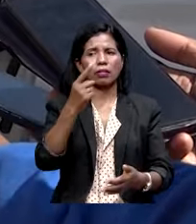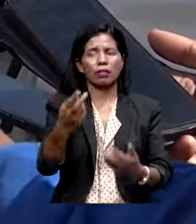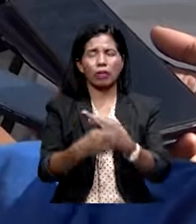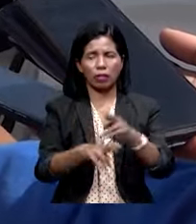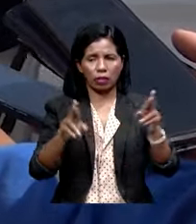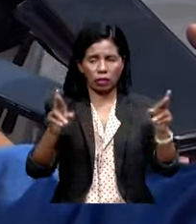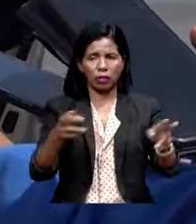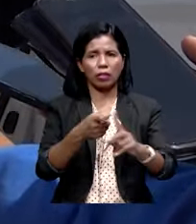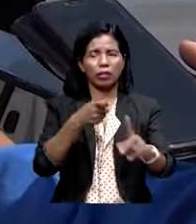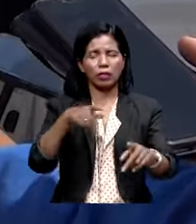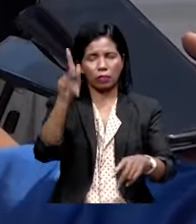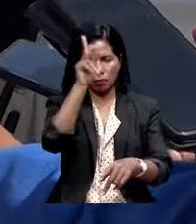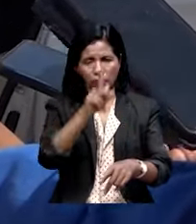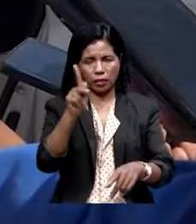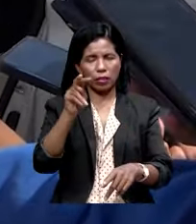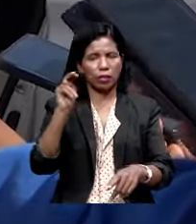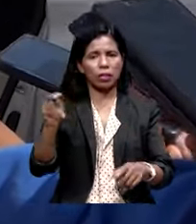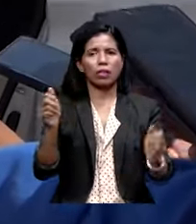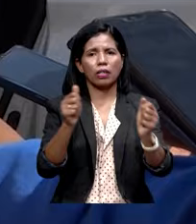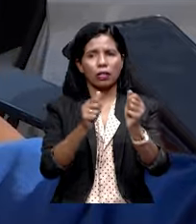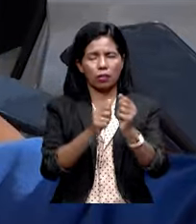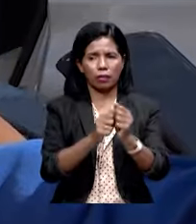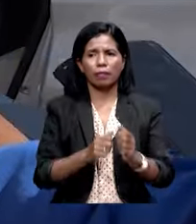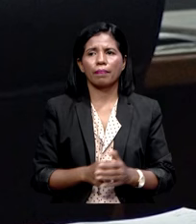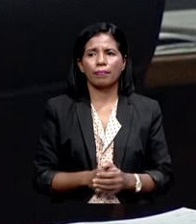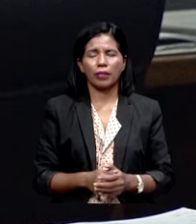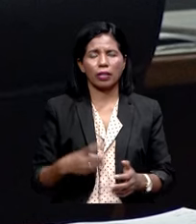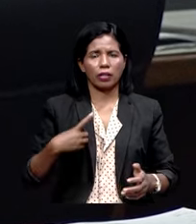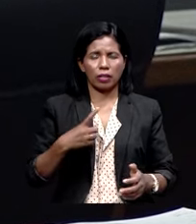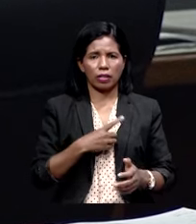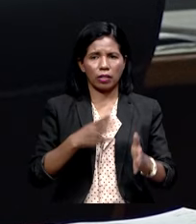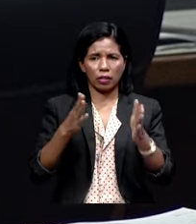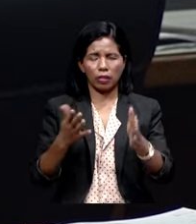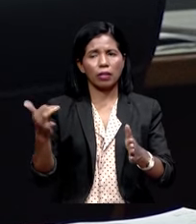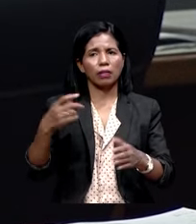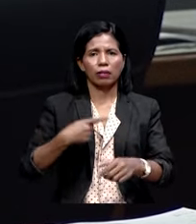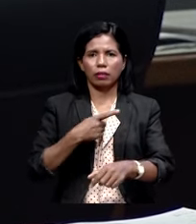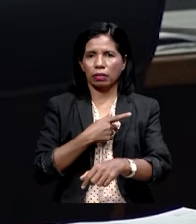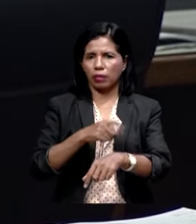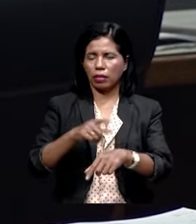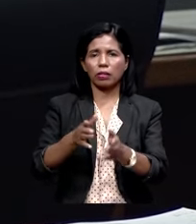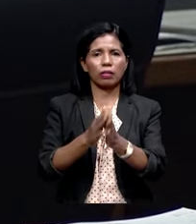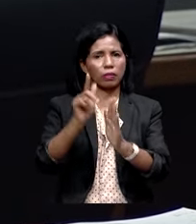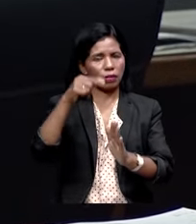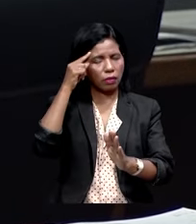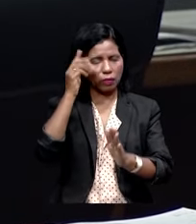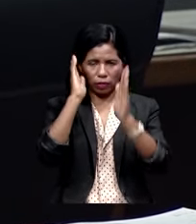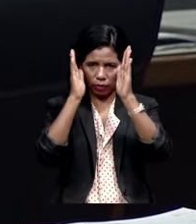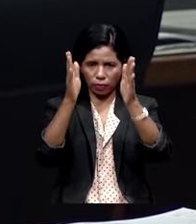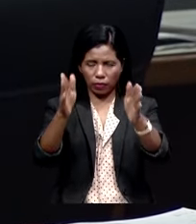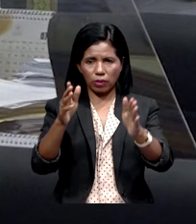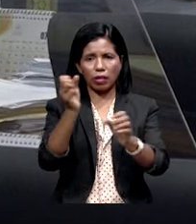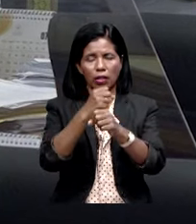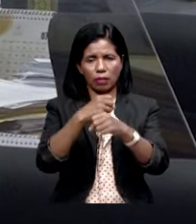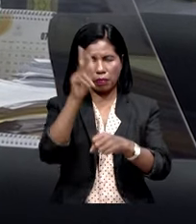resultado, russo pesquisa ne ho satira. No é deputado Sirani é Parlamento Nacional, russo governo, a total consideração da pesquisa